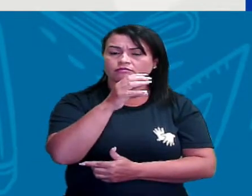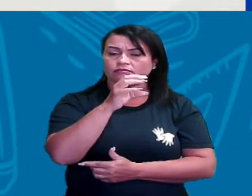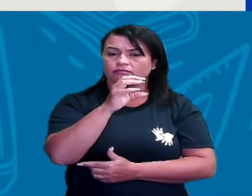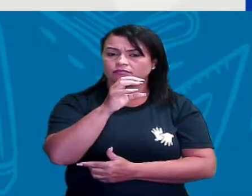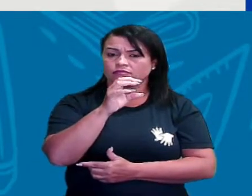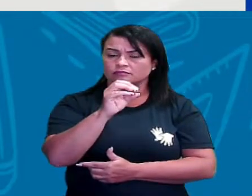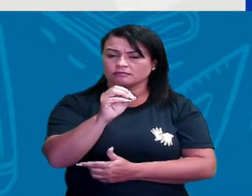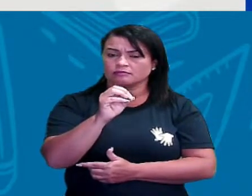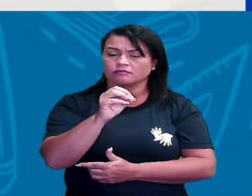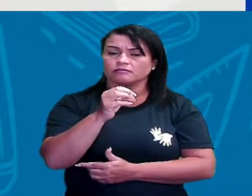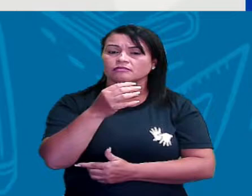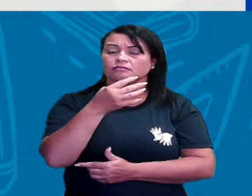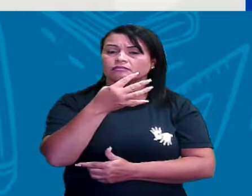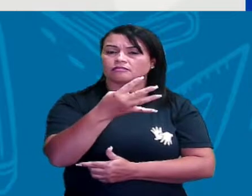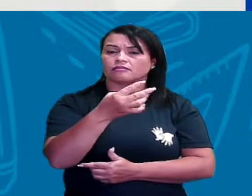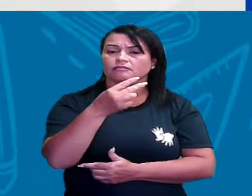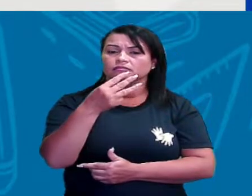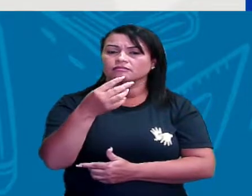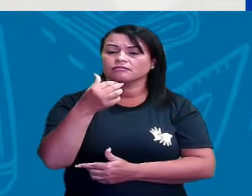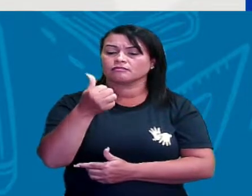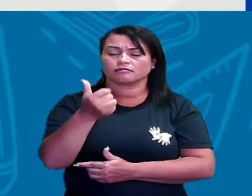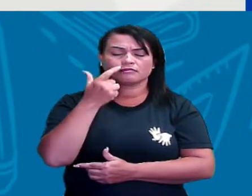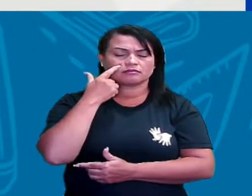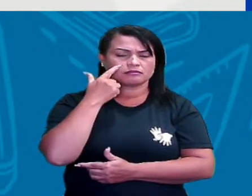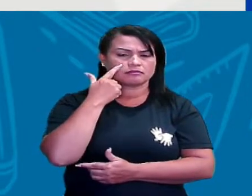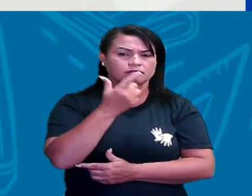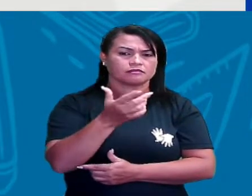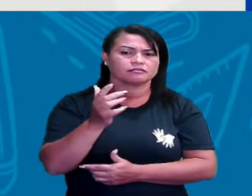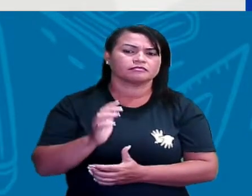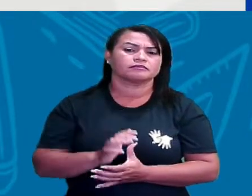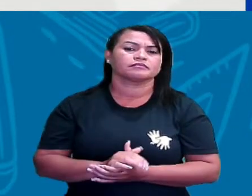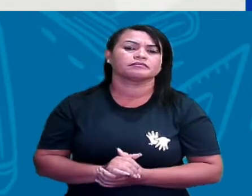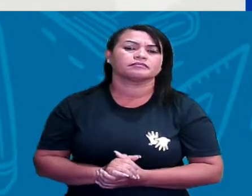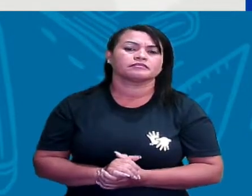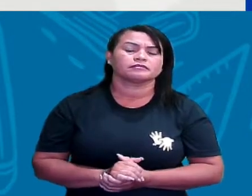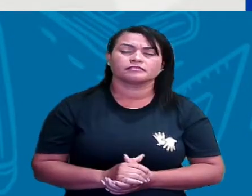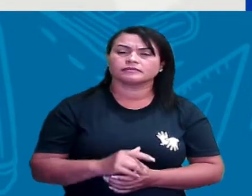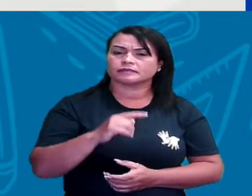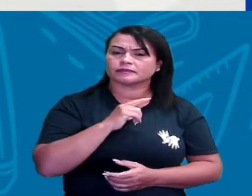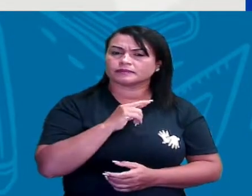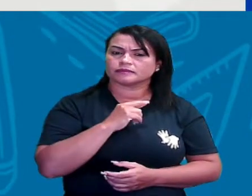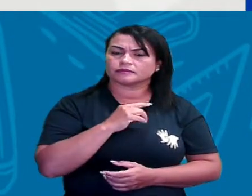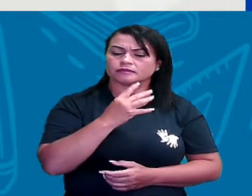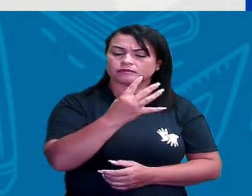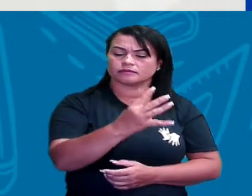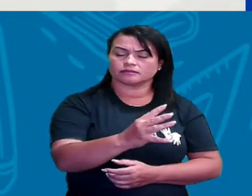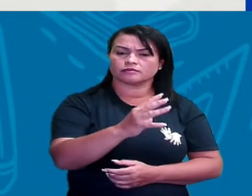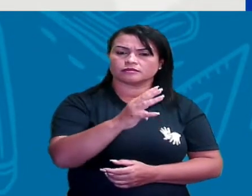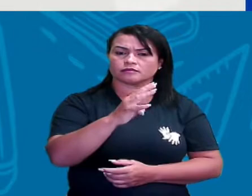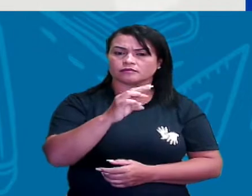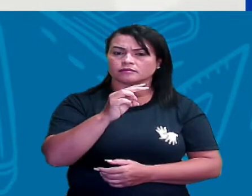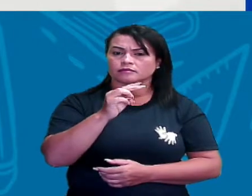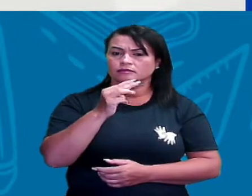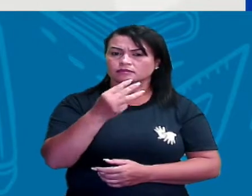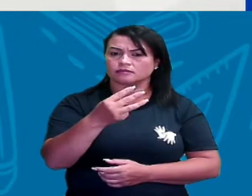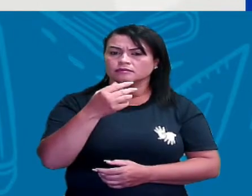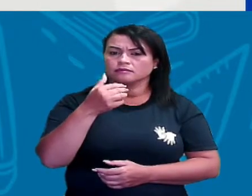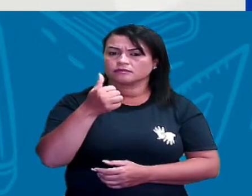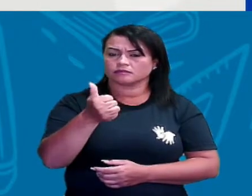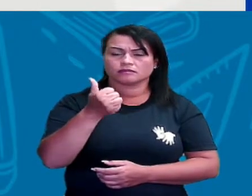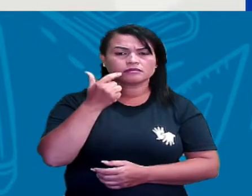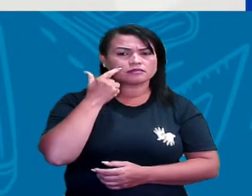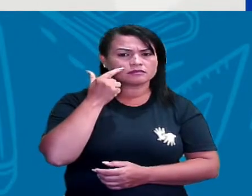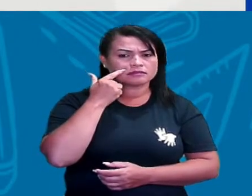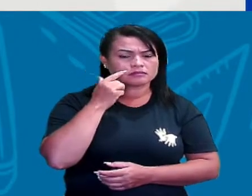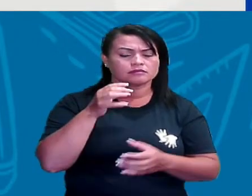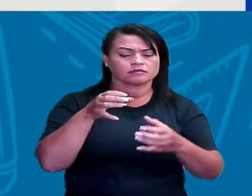23.431. O que é que nós observamos? Nós observamos o seguinte, ó. Veja que o 431 está na classe das